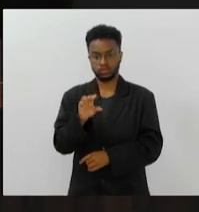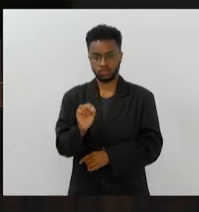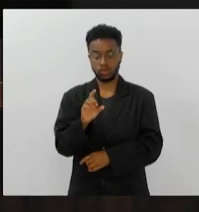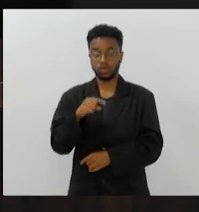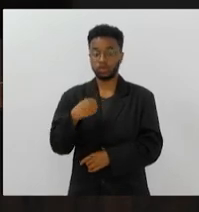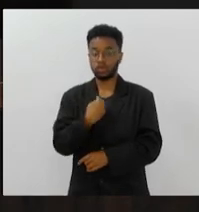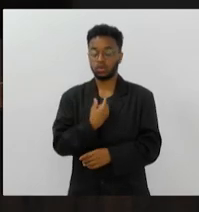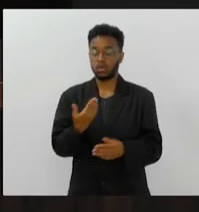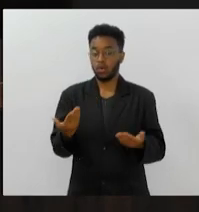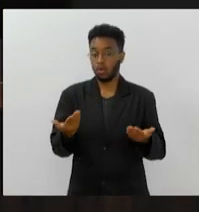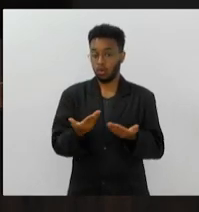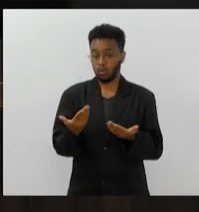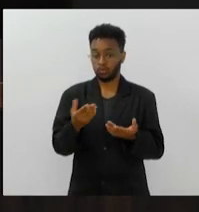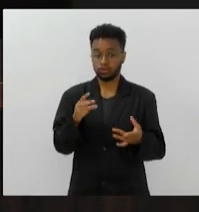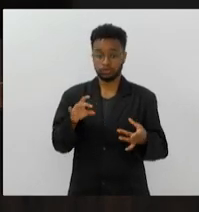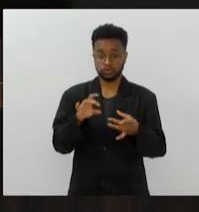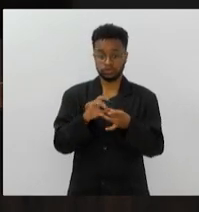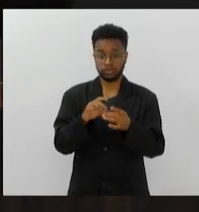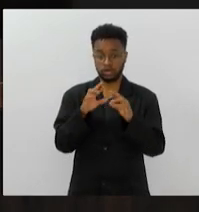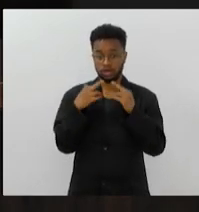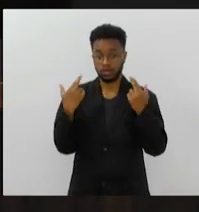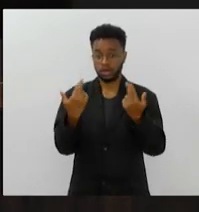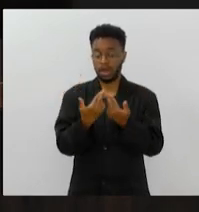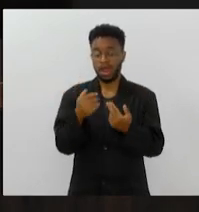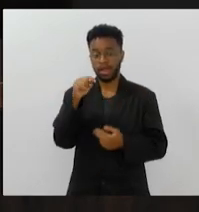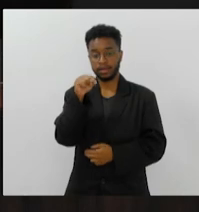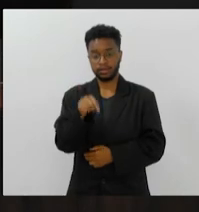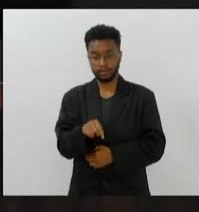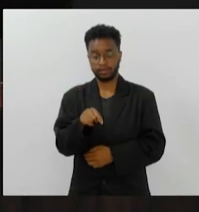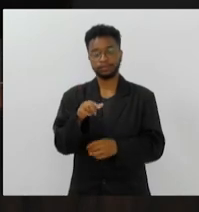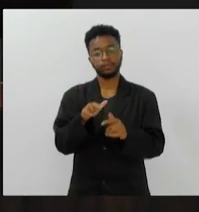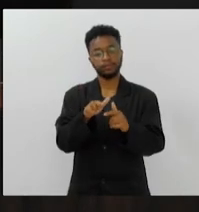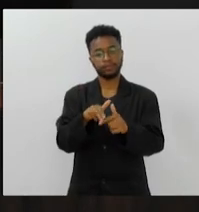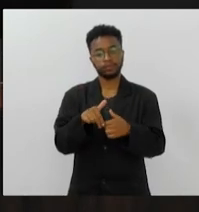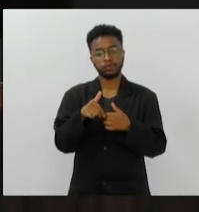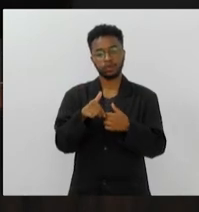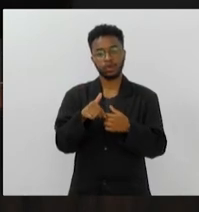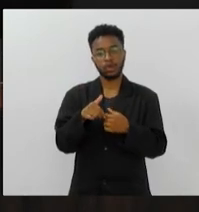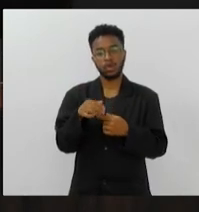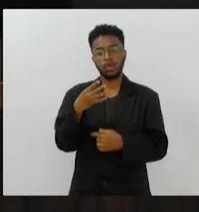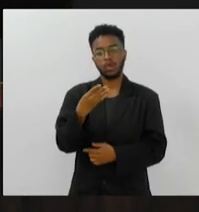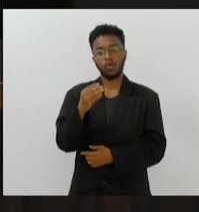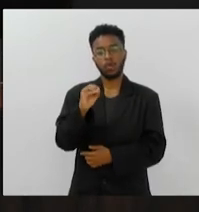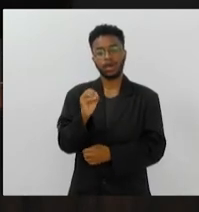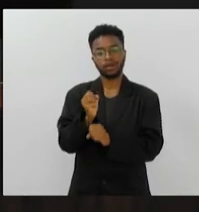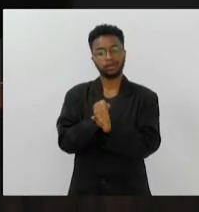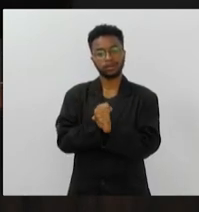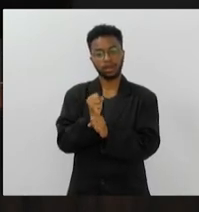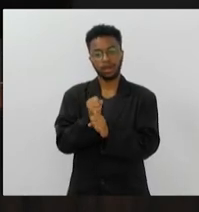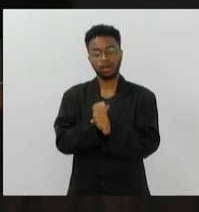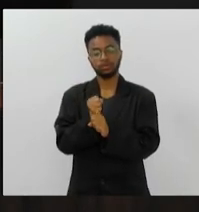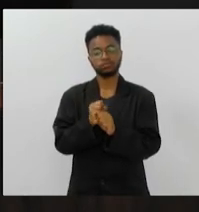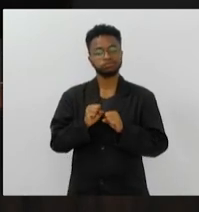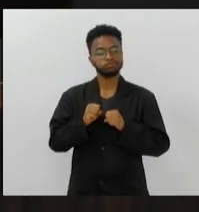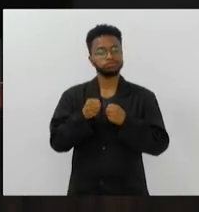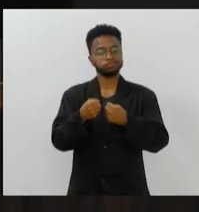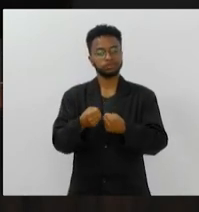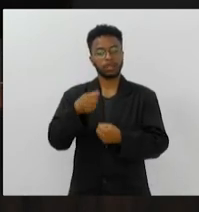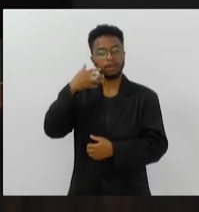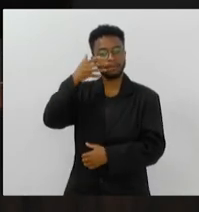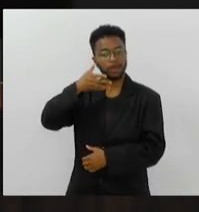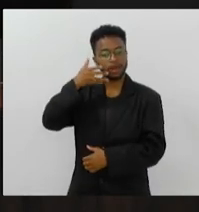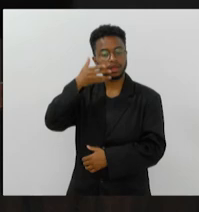reúne nesta noite pode ser esclarecida pelas últimas 4 décadas dedicadas a palestras e